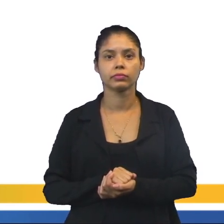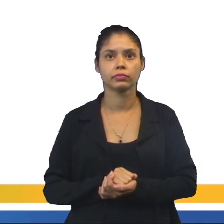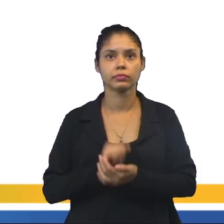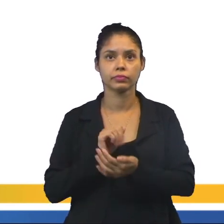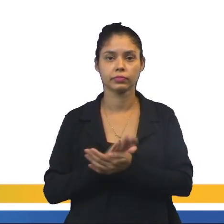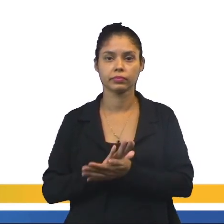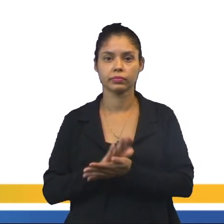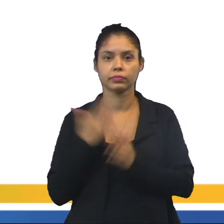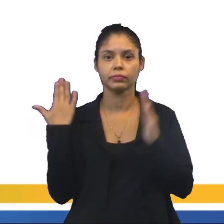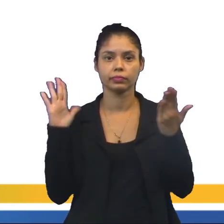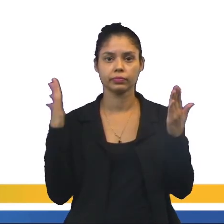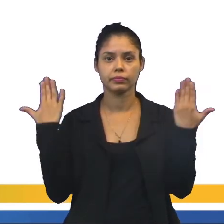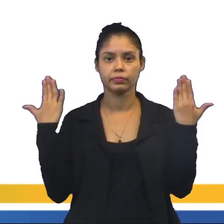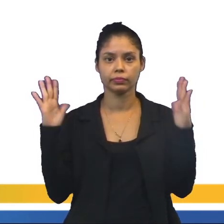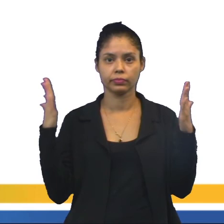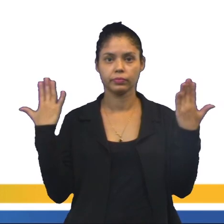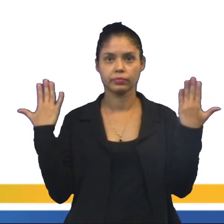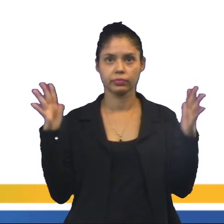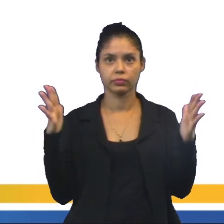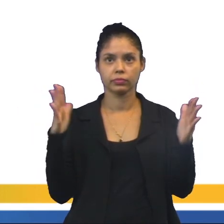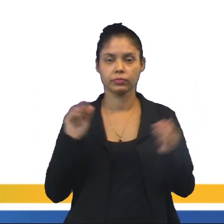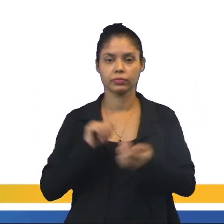E aí